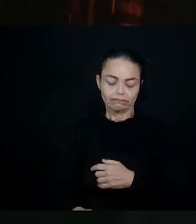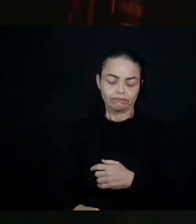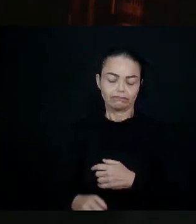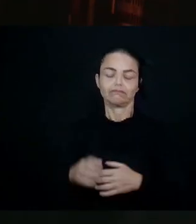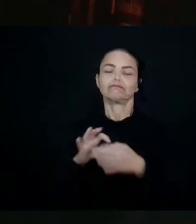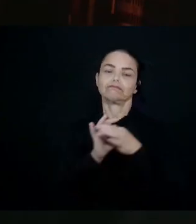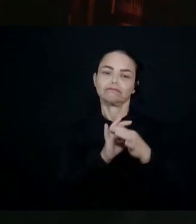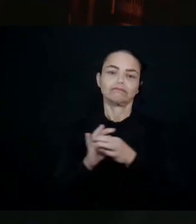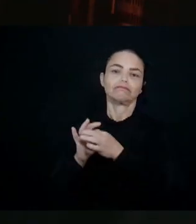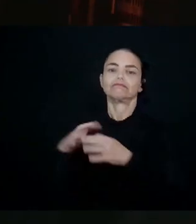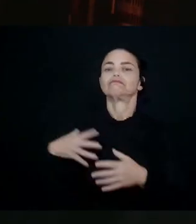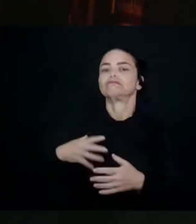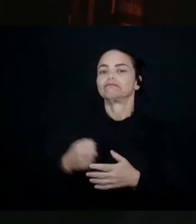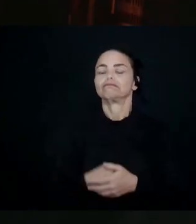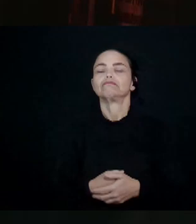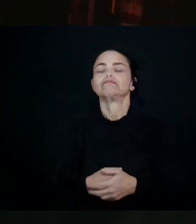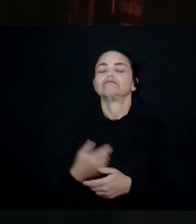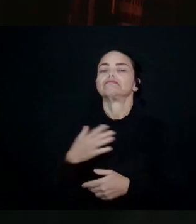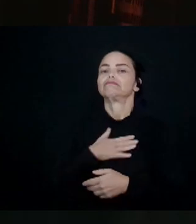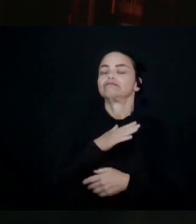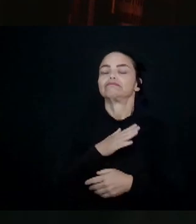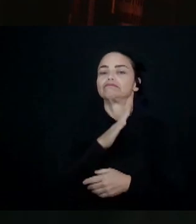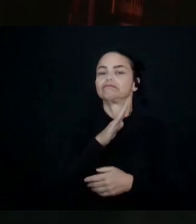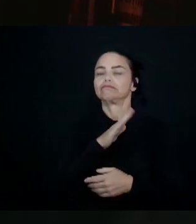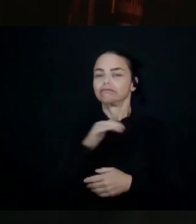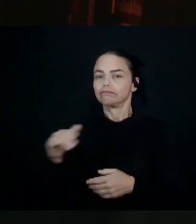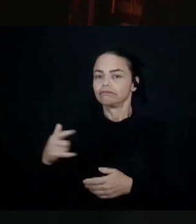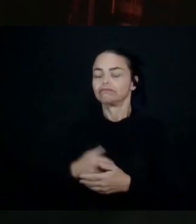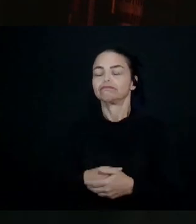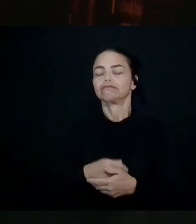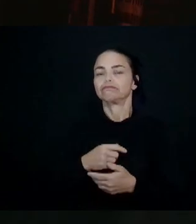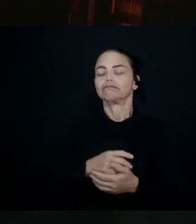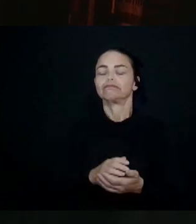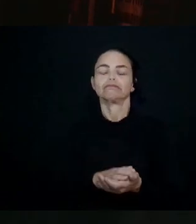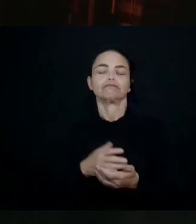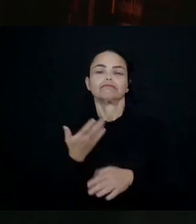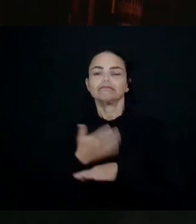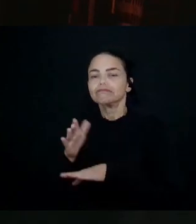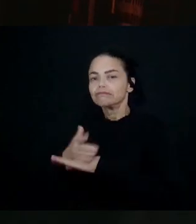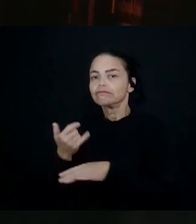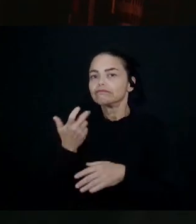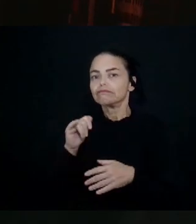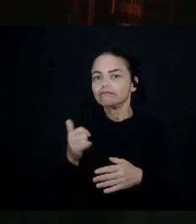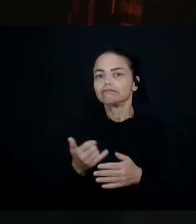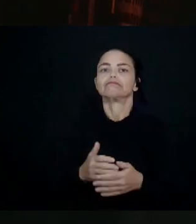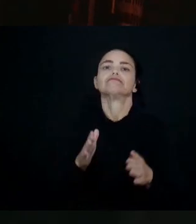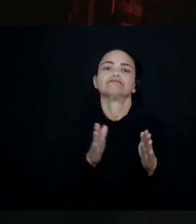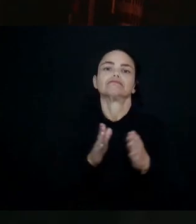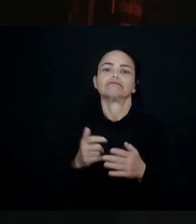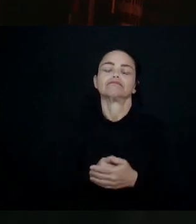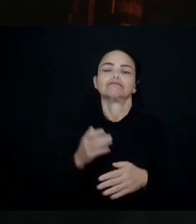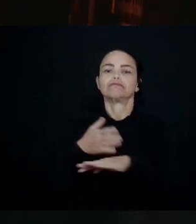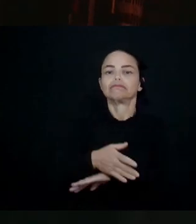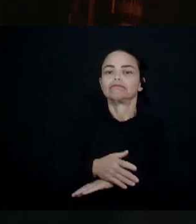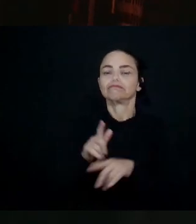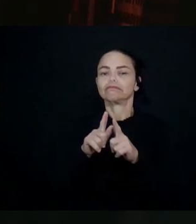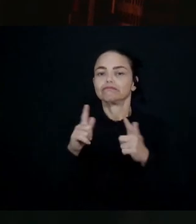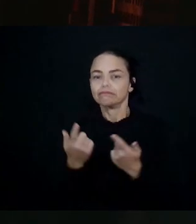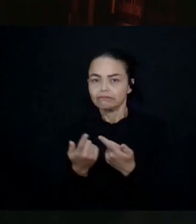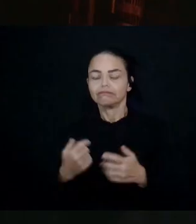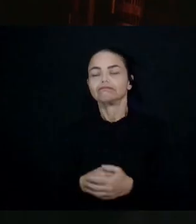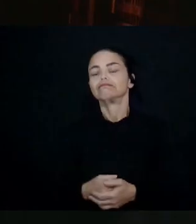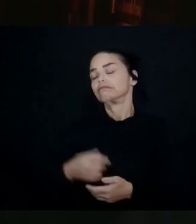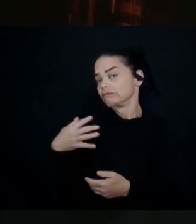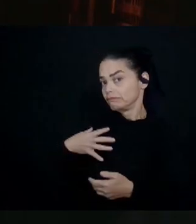nossos filhos, com os nossos adolescentes, fazer parte, aproveita esse momento para entrar no grupo, né, dos seus